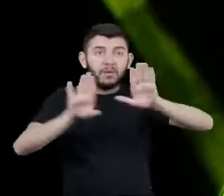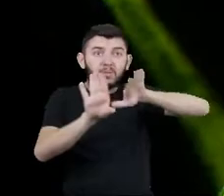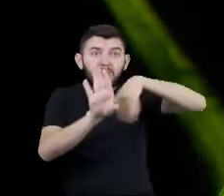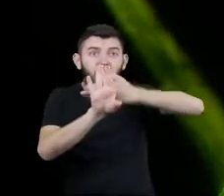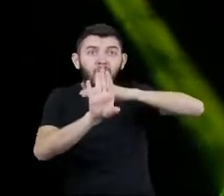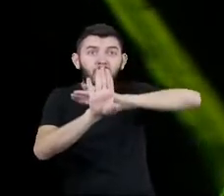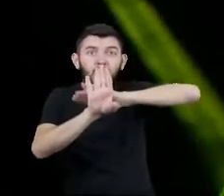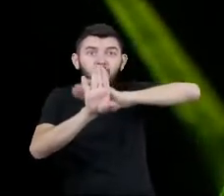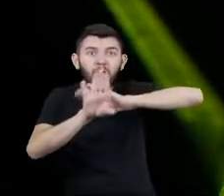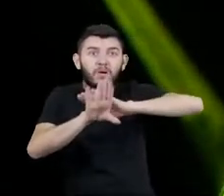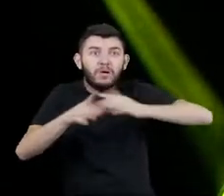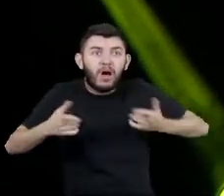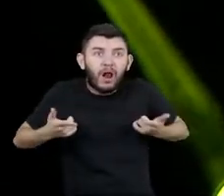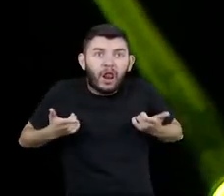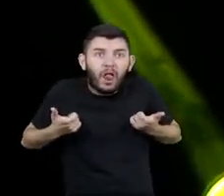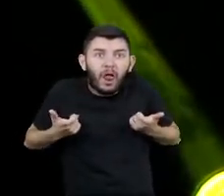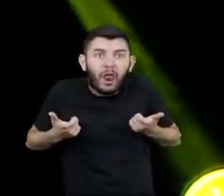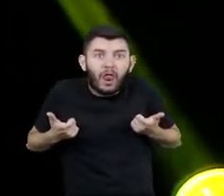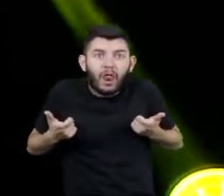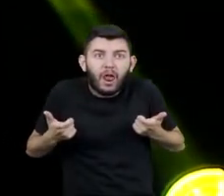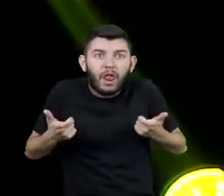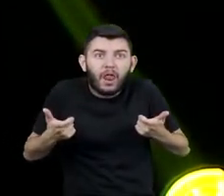Nós, guerreiros da floresta,